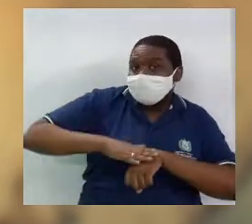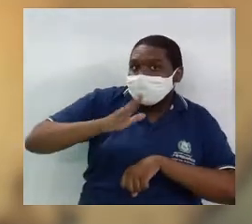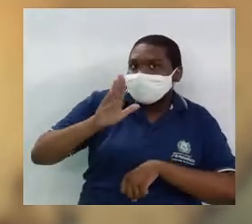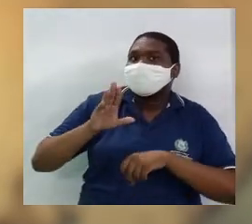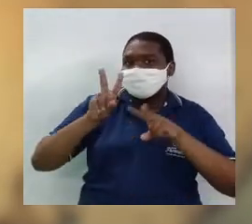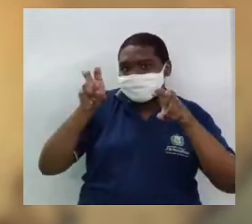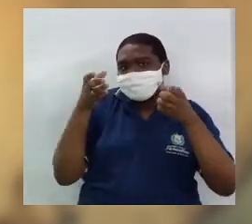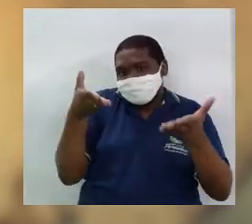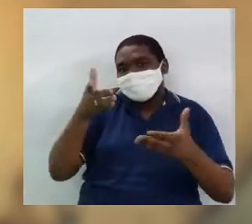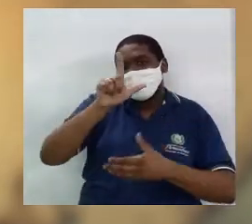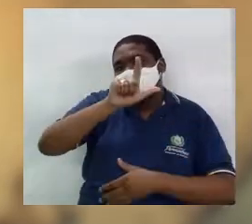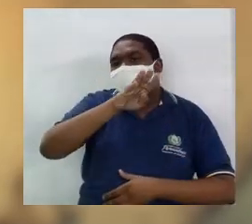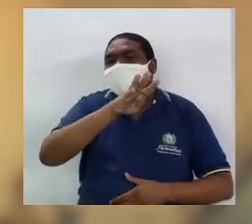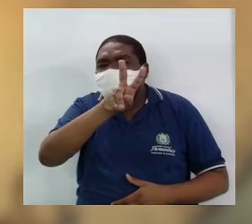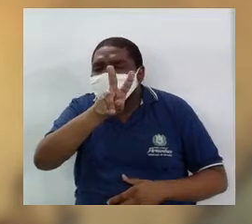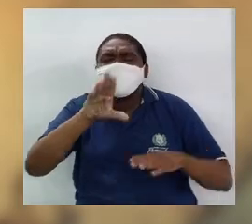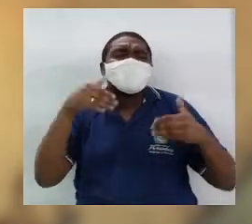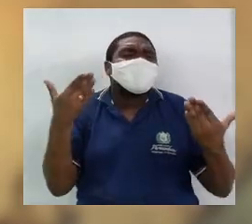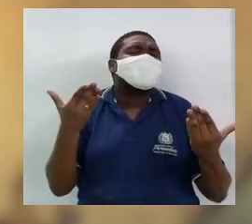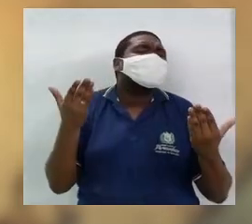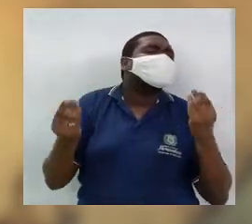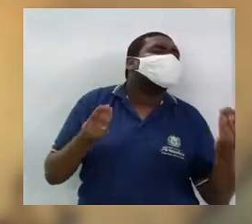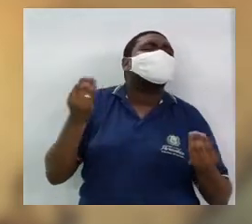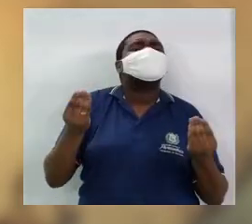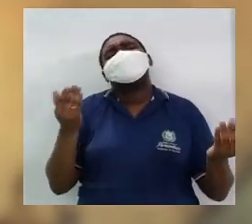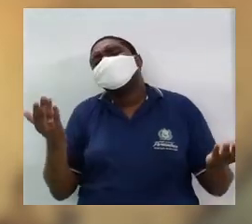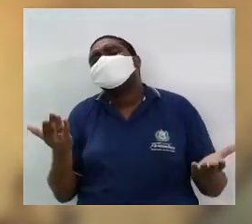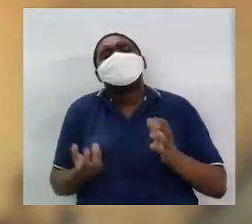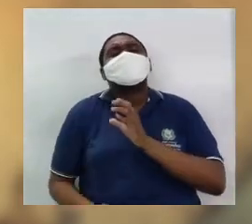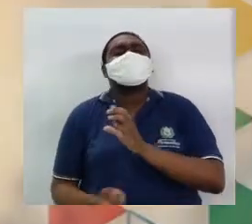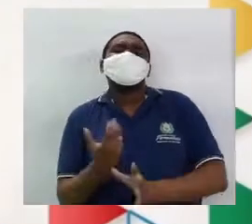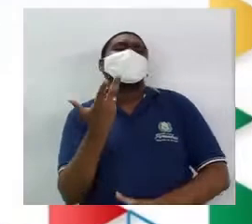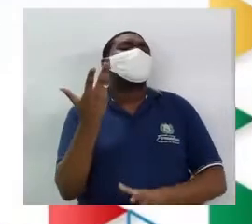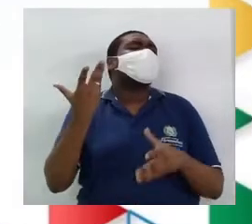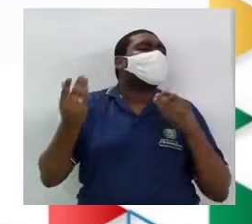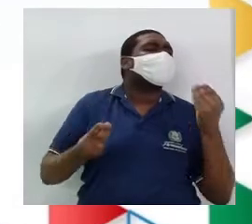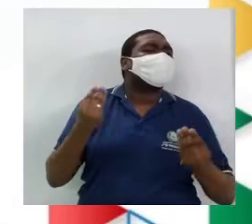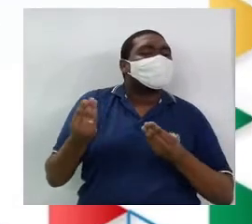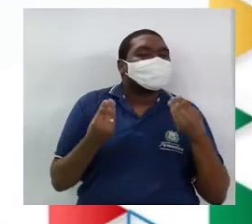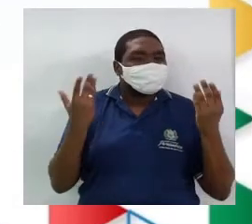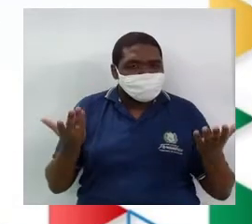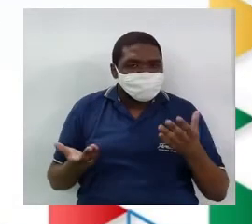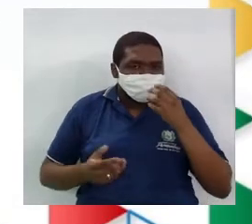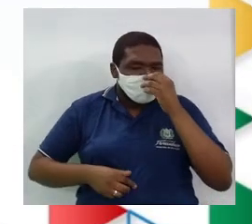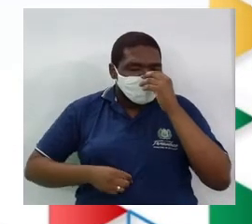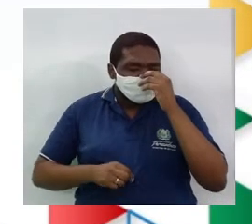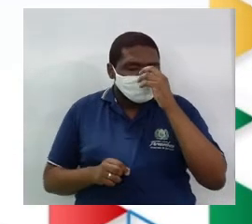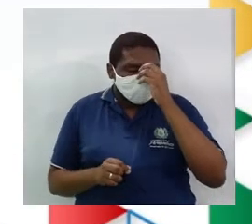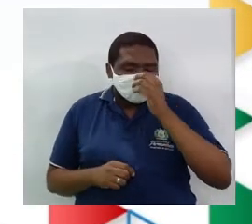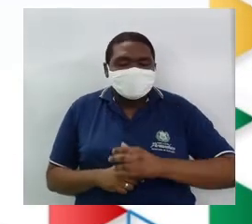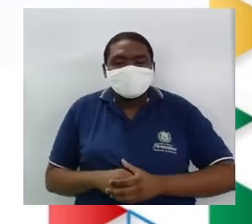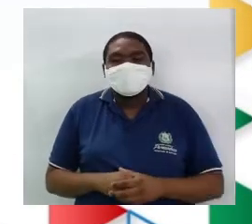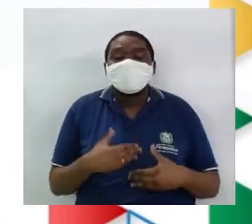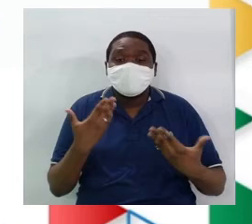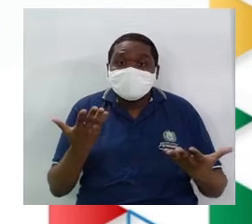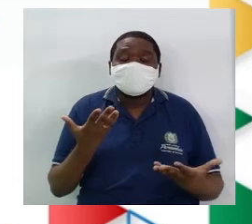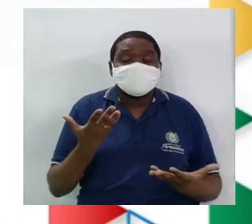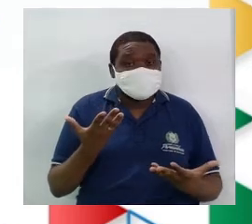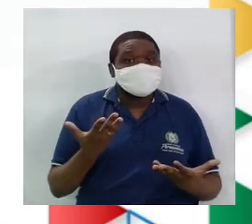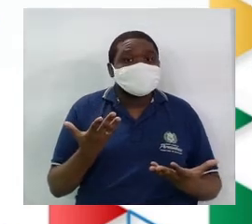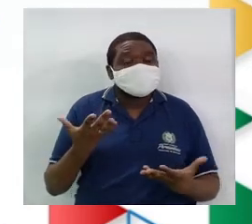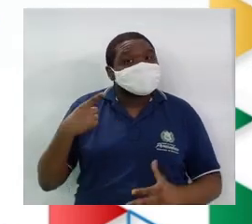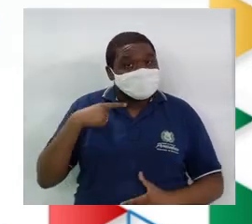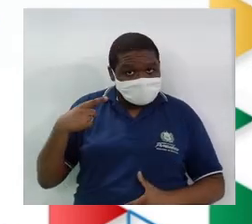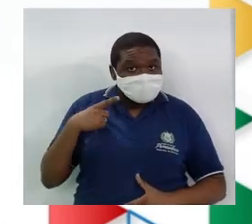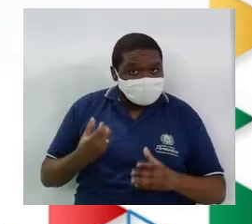LBV. Mas qual será a questão da fundação? Na tela, trago para vocês. Olhem só, a fundação, ela